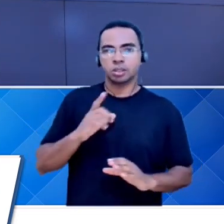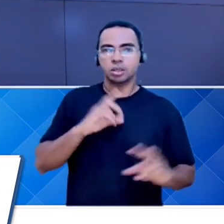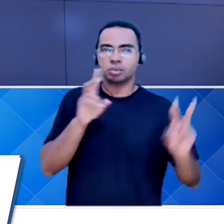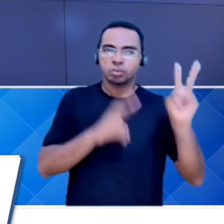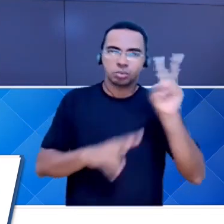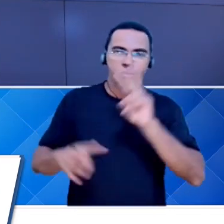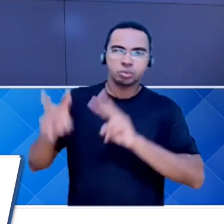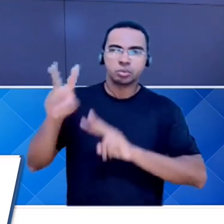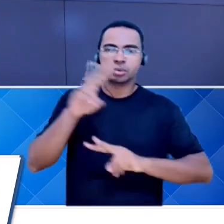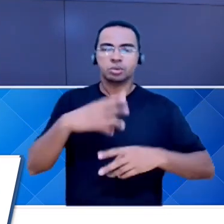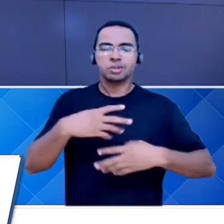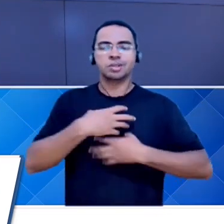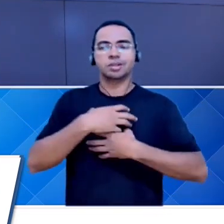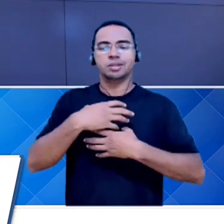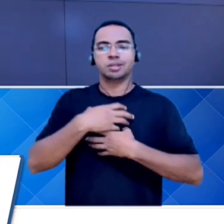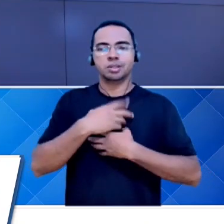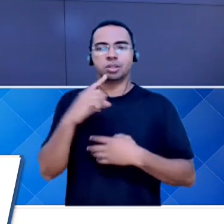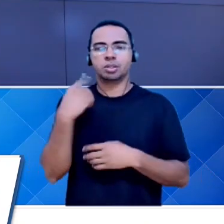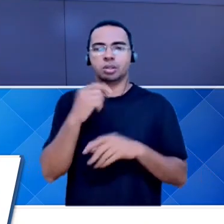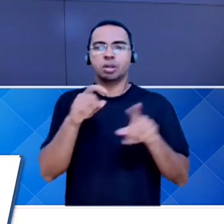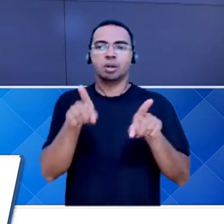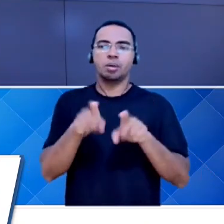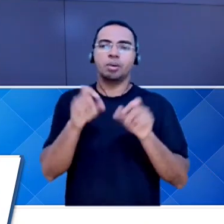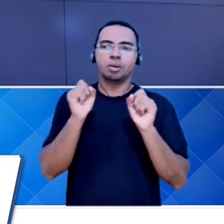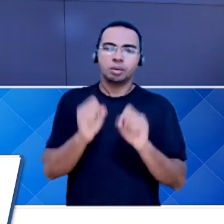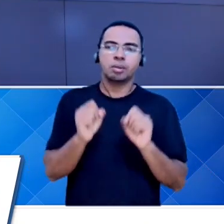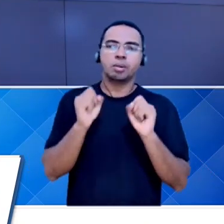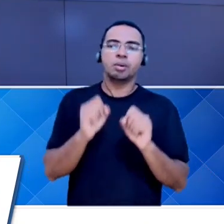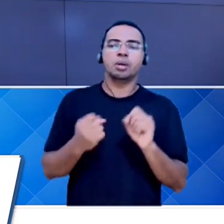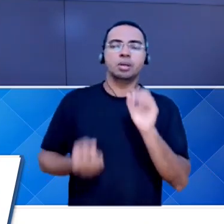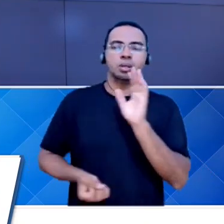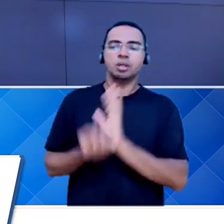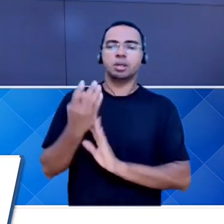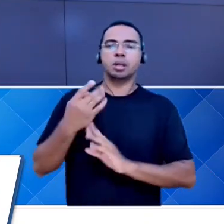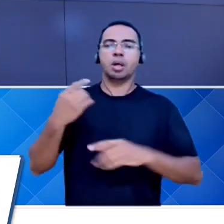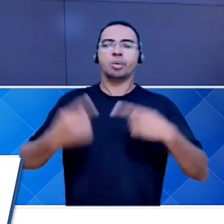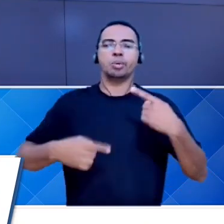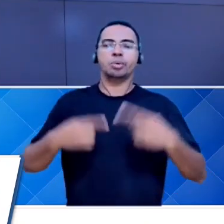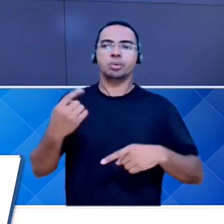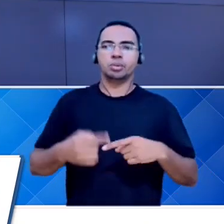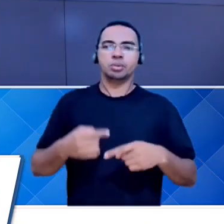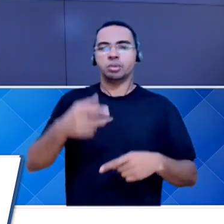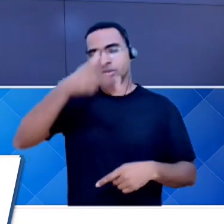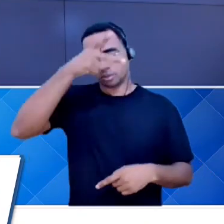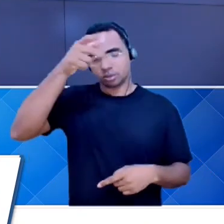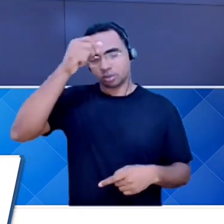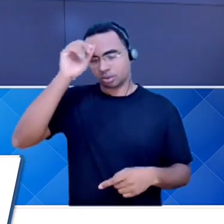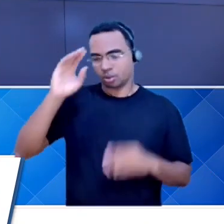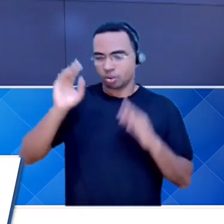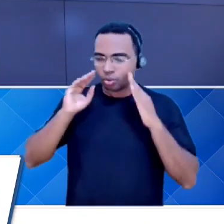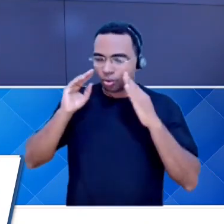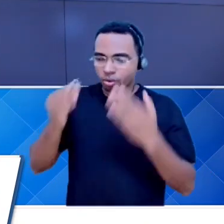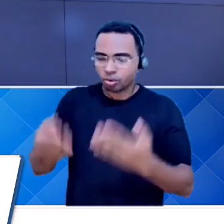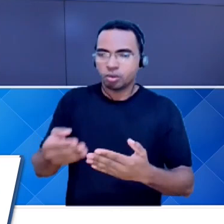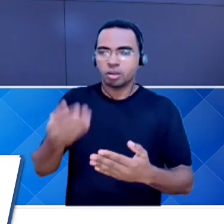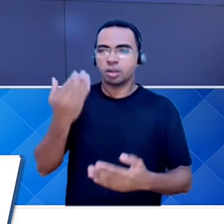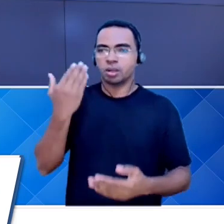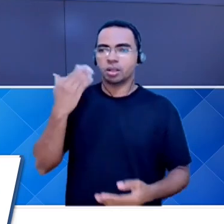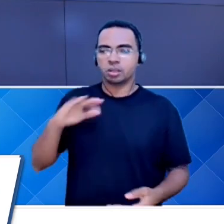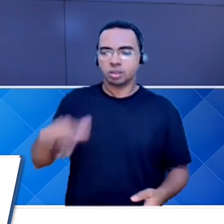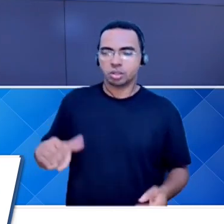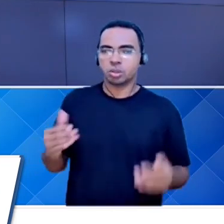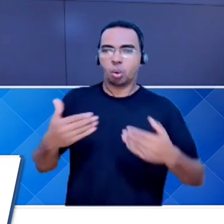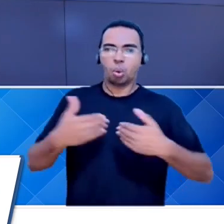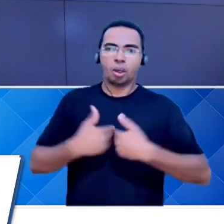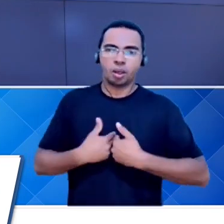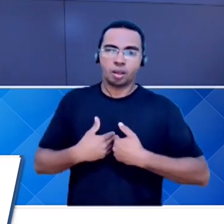nesse sentido, para que nós também tenhamos políticas públicas municipais direcionadas às crianças com autismo, porque com